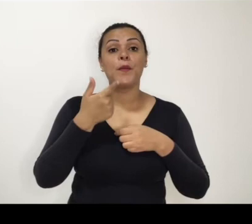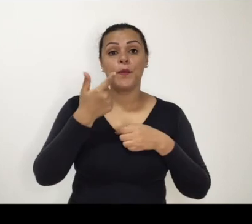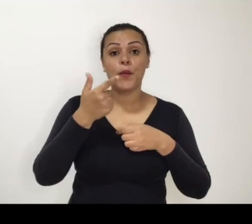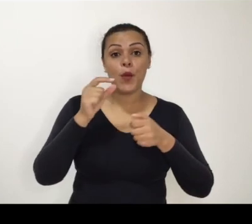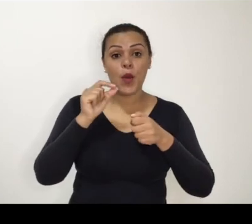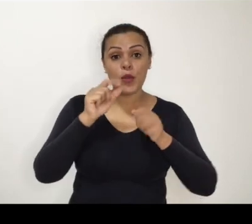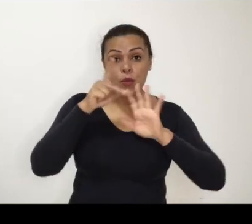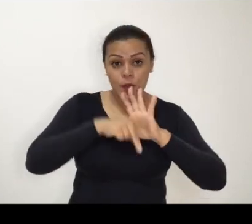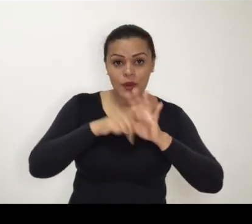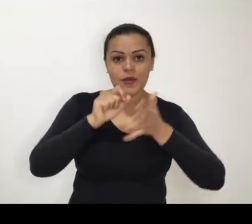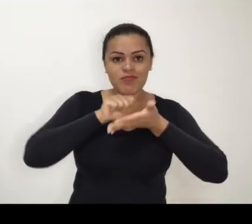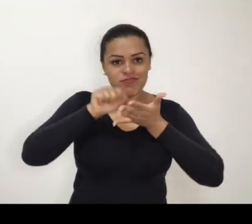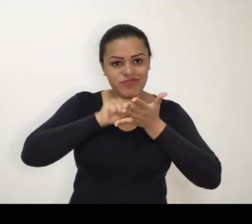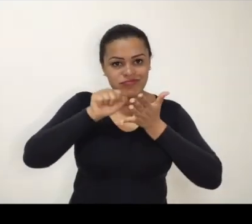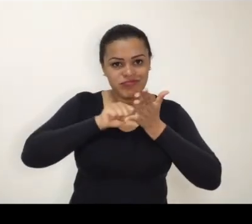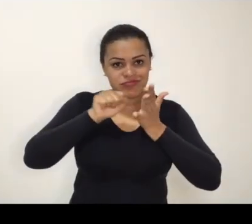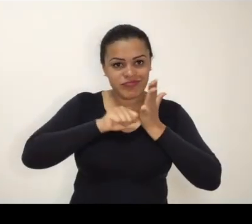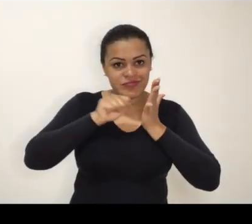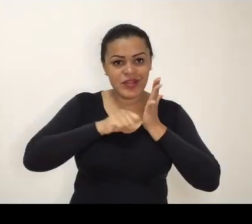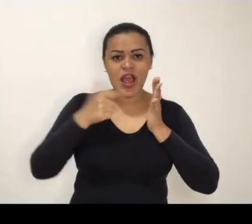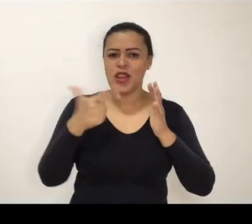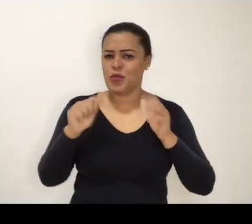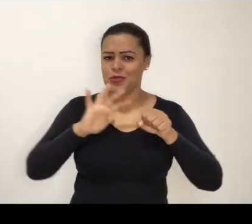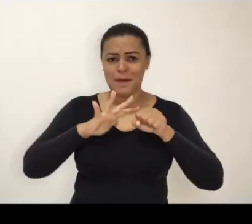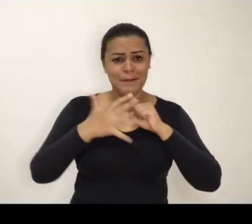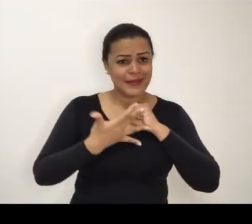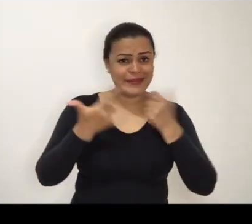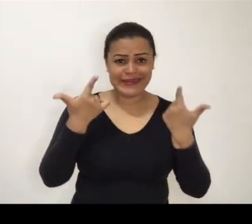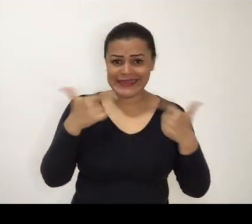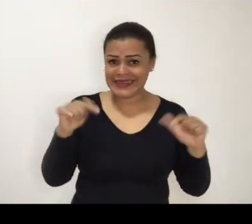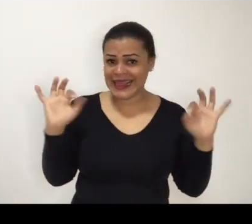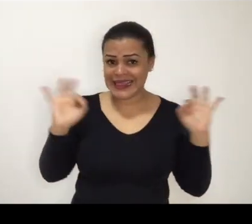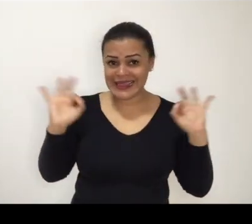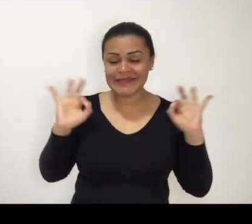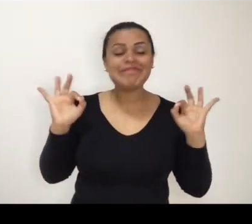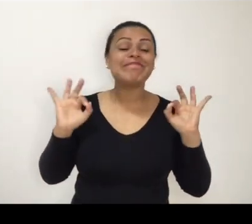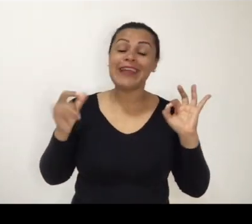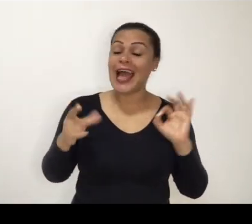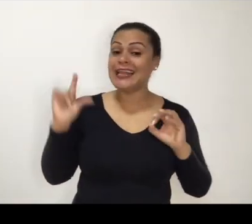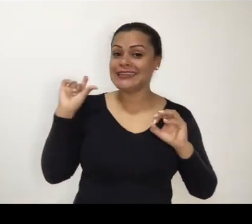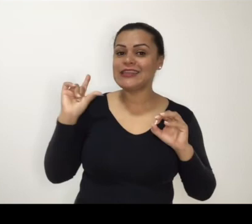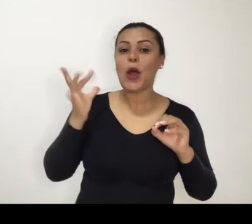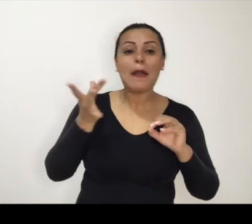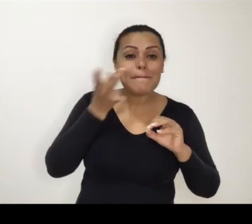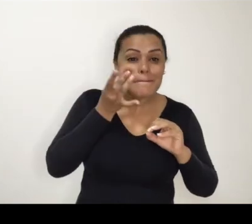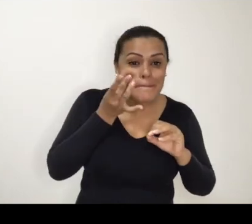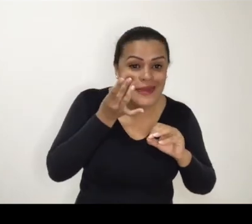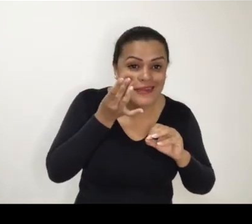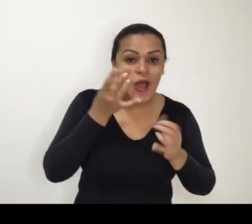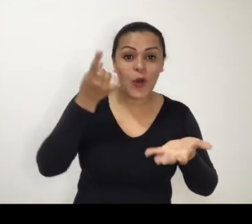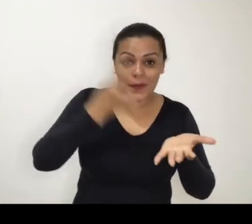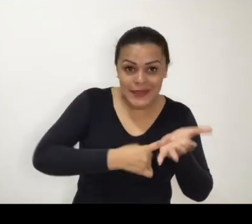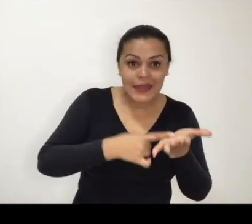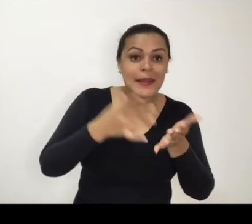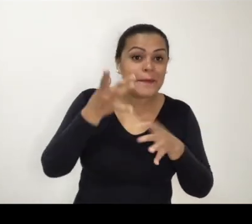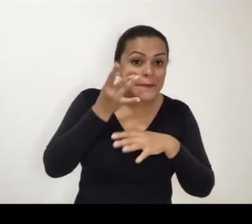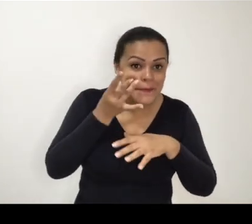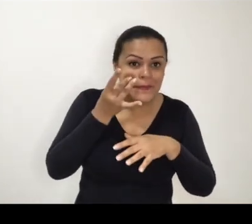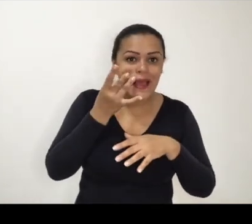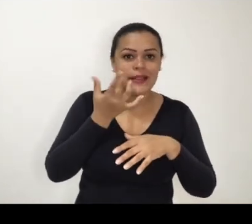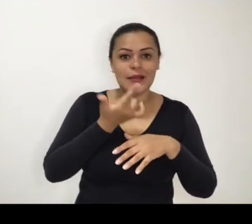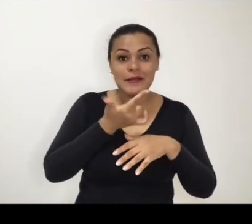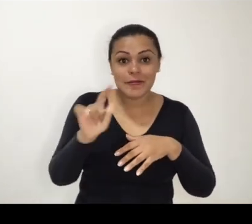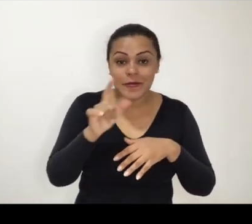não existia pandemia, então os encontros eles seriam presenciais, então ia ter uma outra força, mas aí veio pandemia